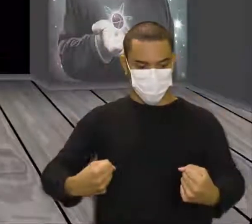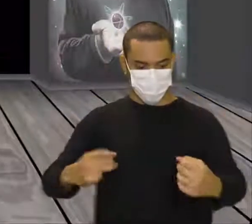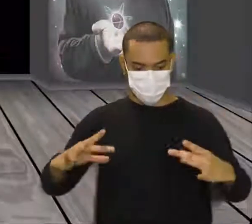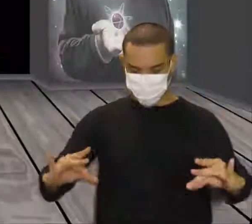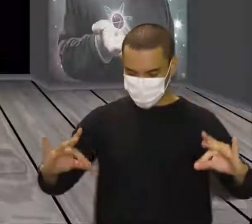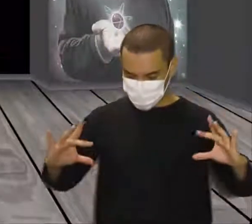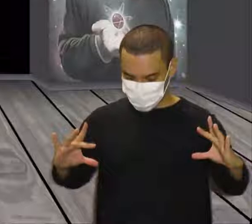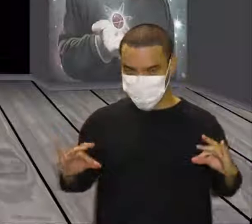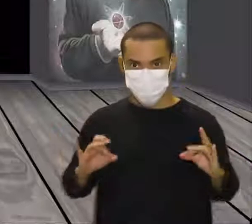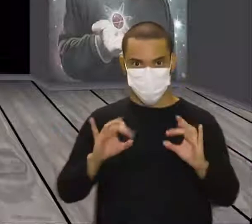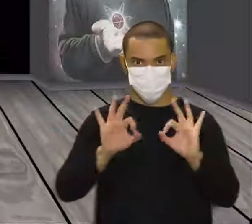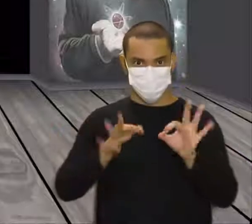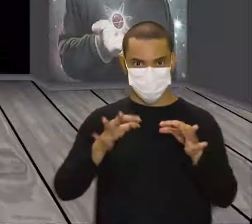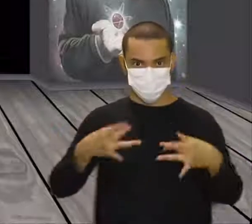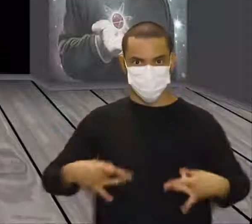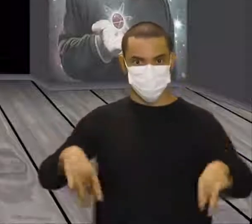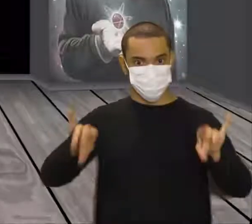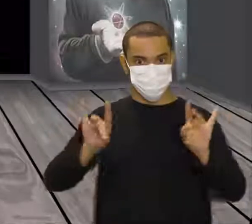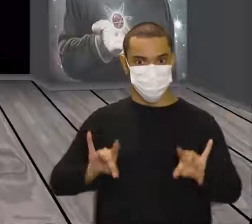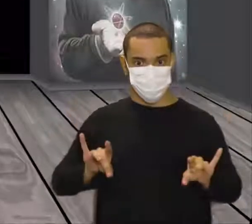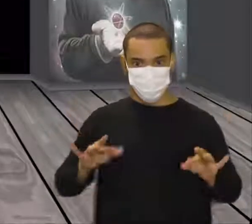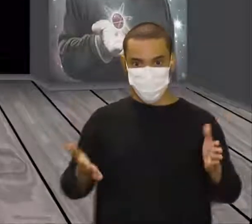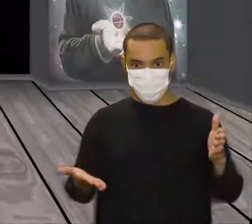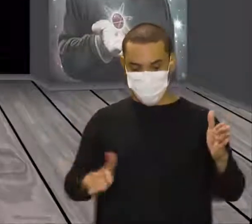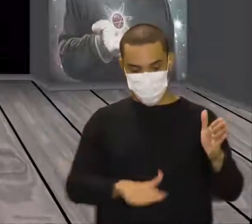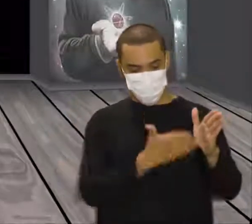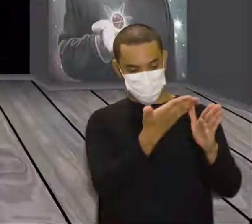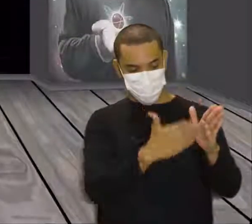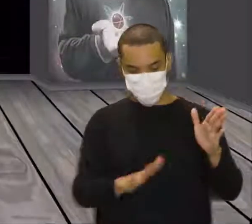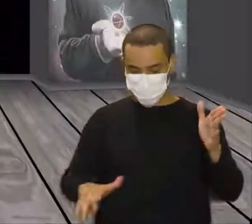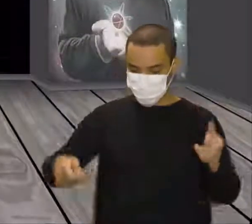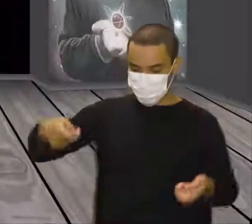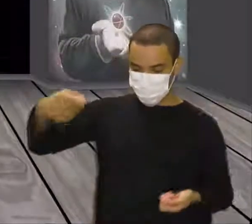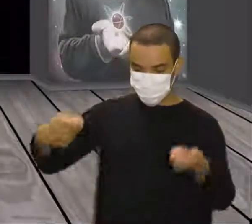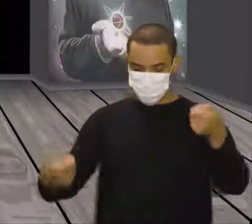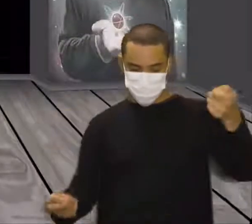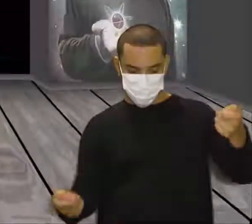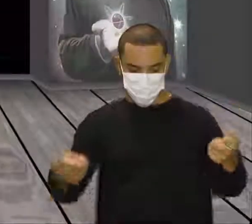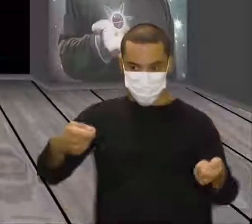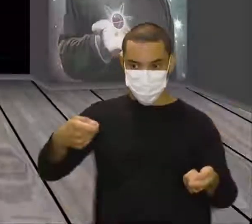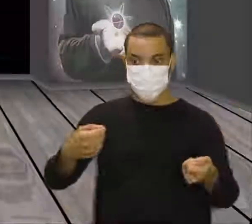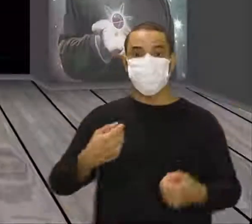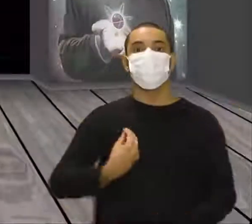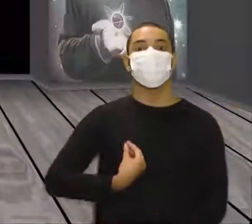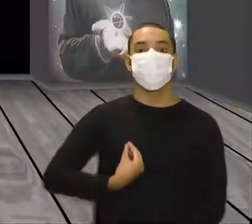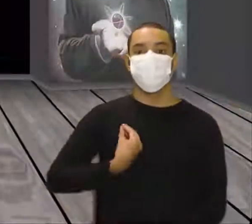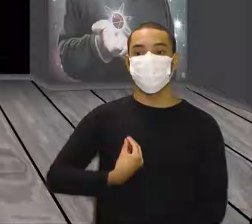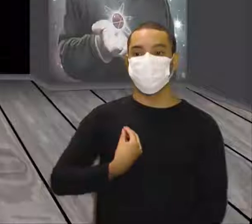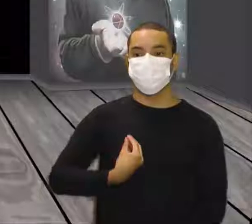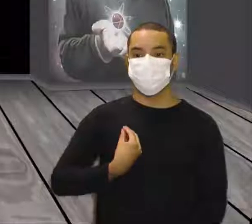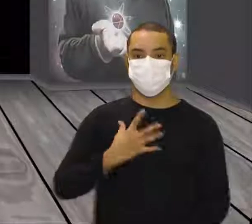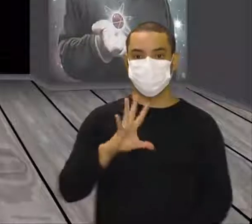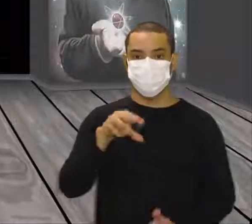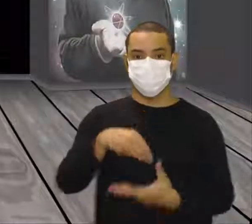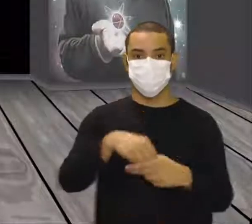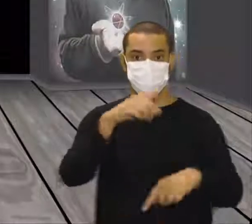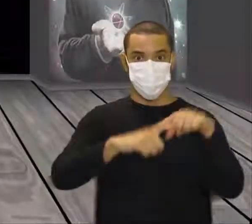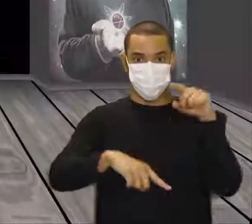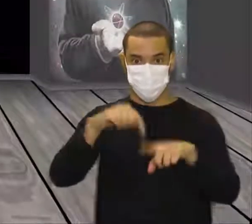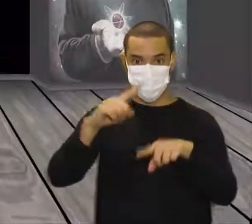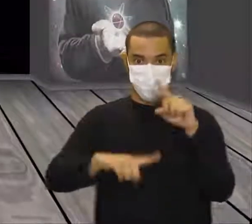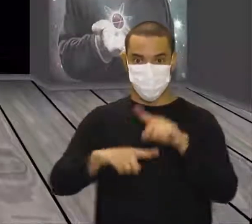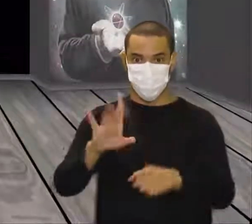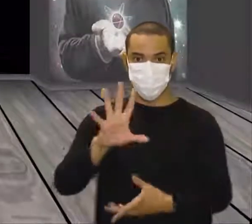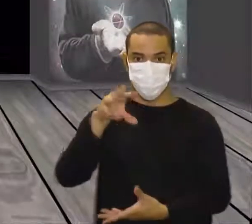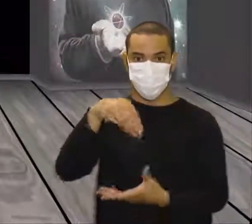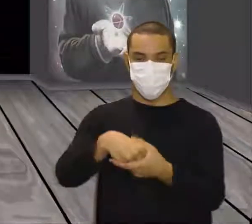desse lençol, certo? E esse tecido, ele é curvo, ok? E pela presença de matéria, nós